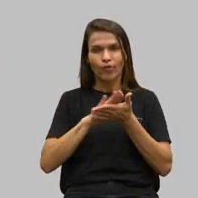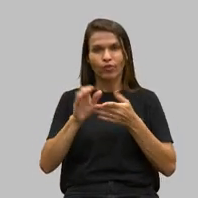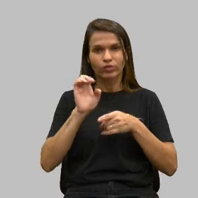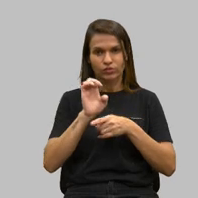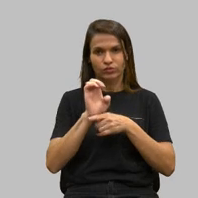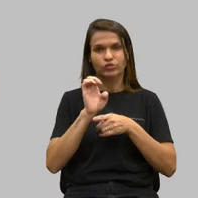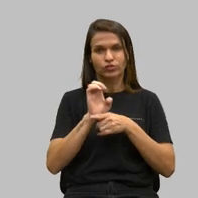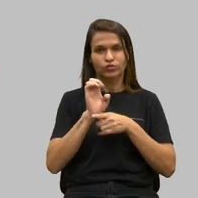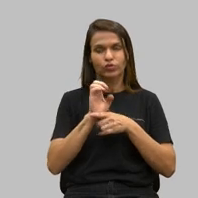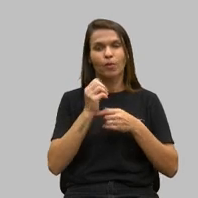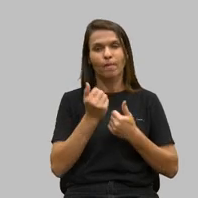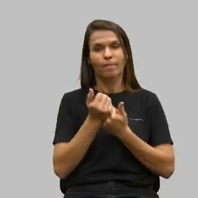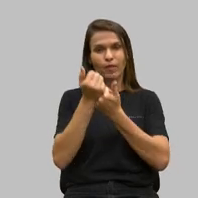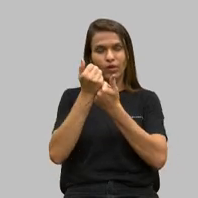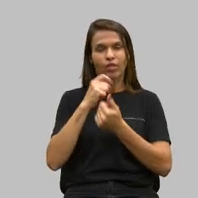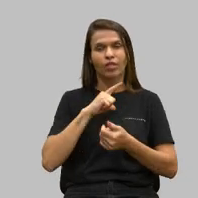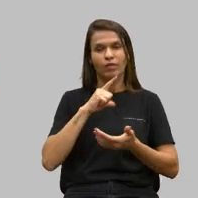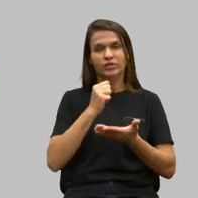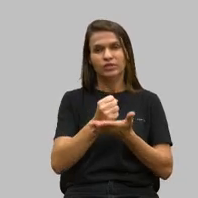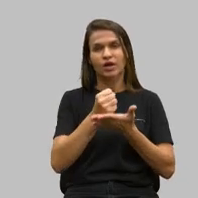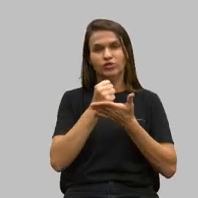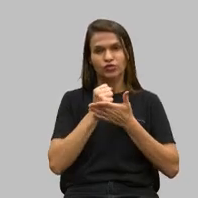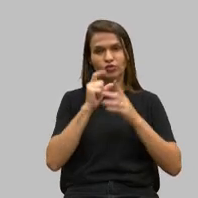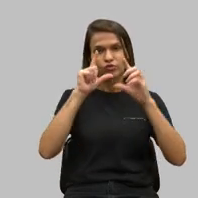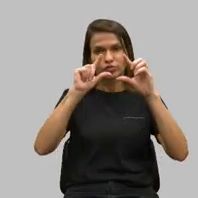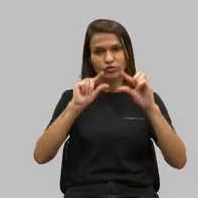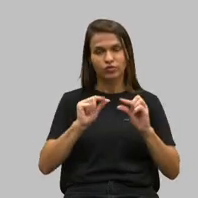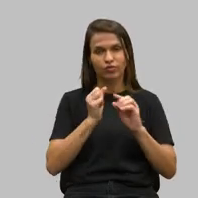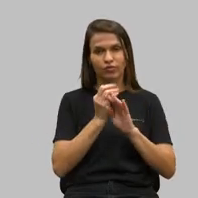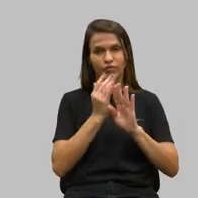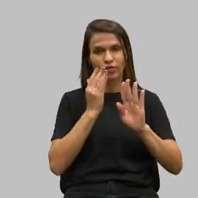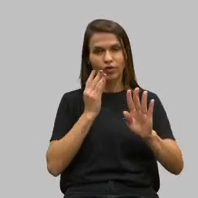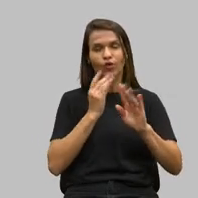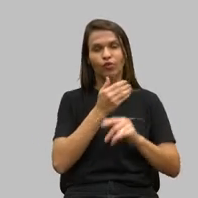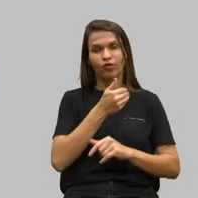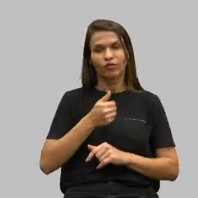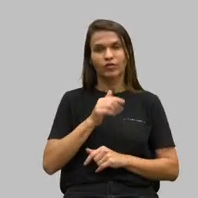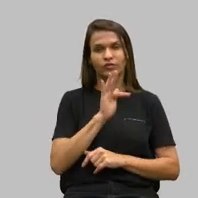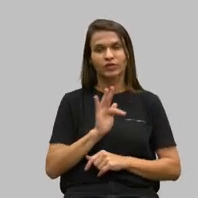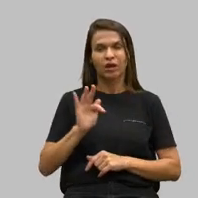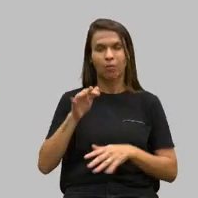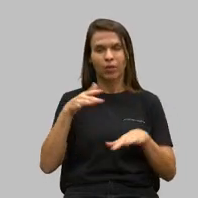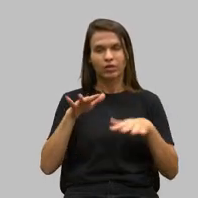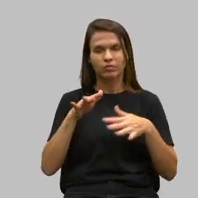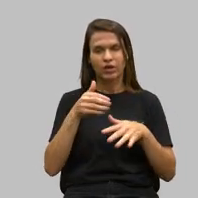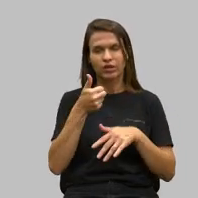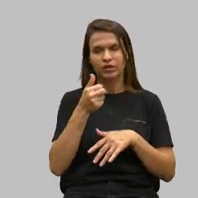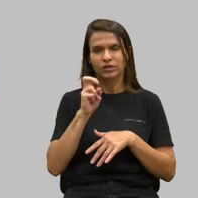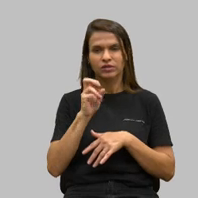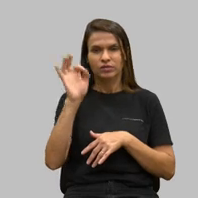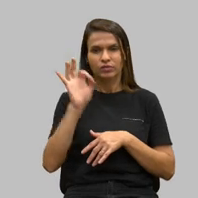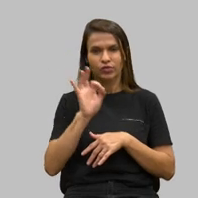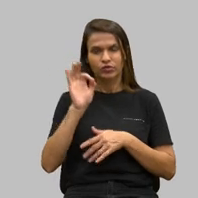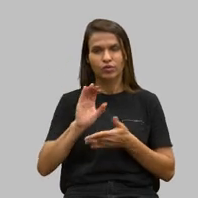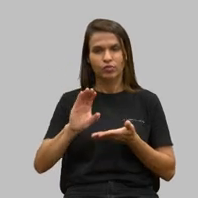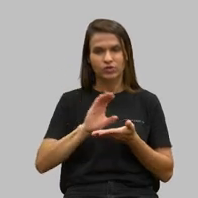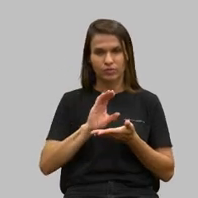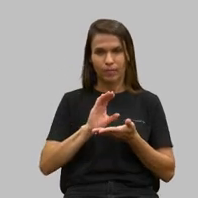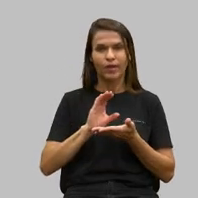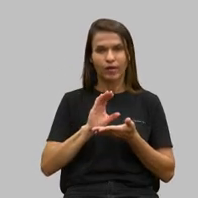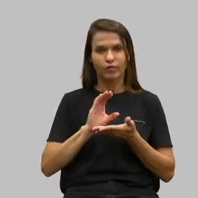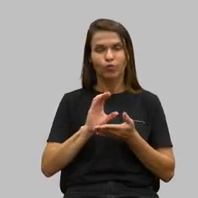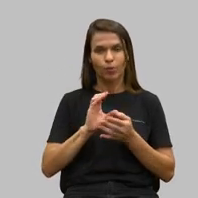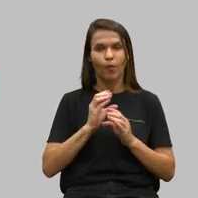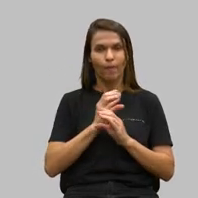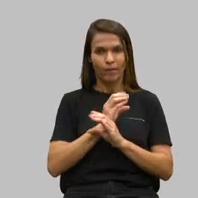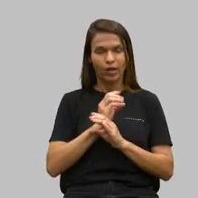bancando, temos a ajuda da redução de filas do governo federal, equivale a mais ou menos 15% do orçamento total, mas é uma ajuda